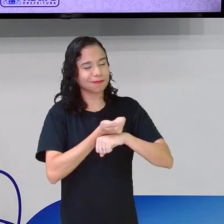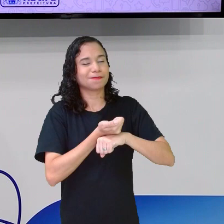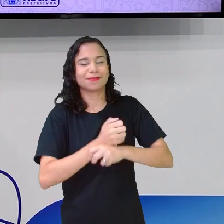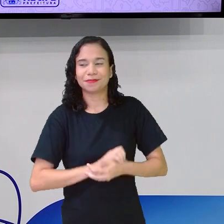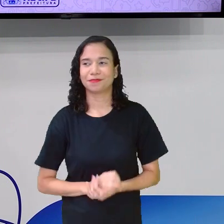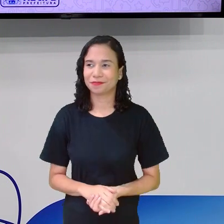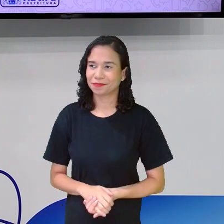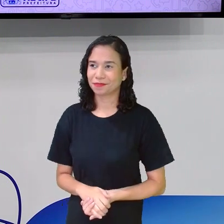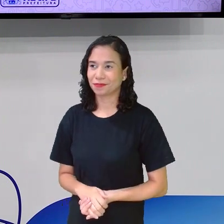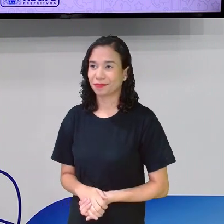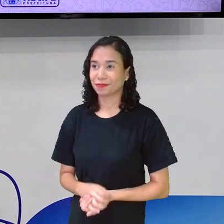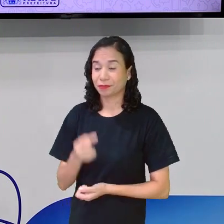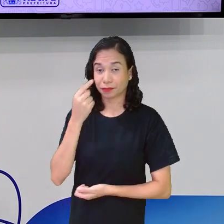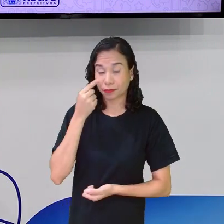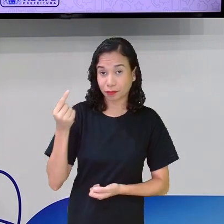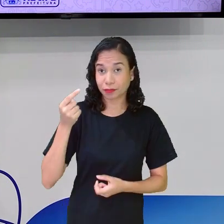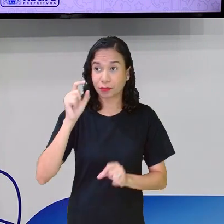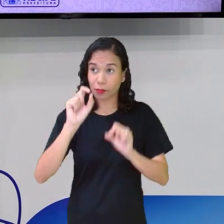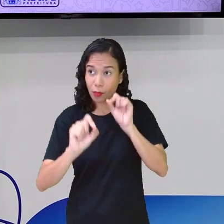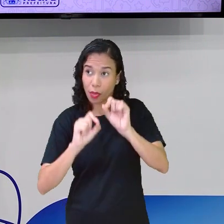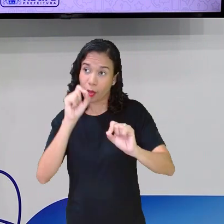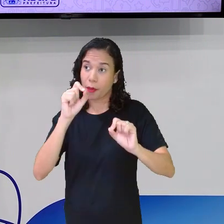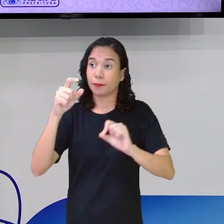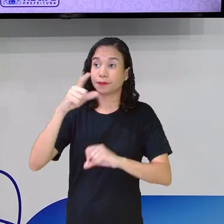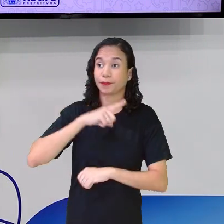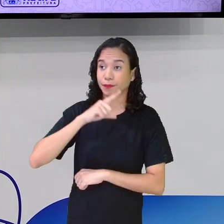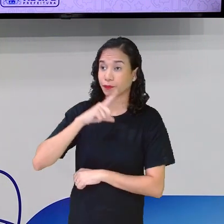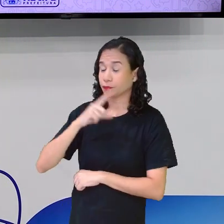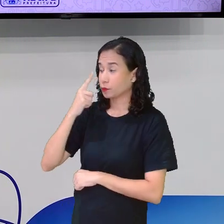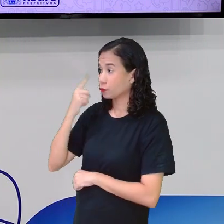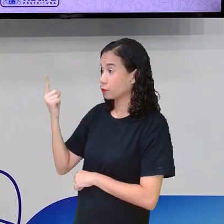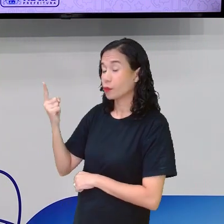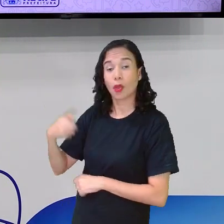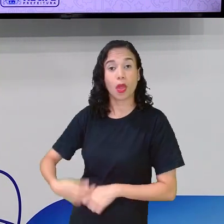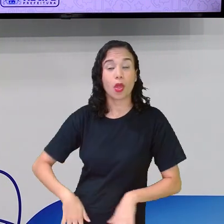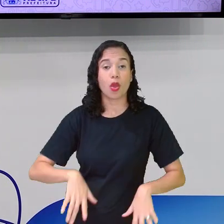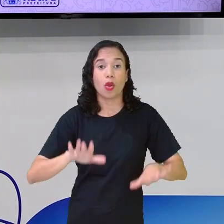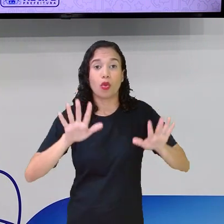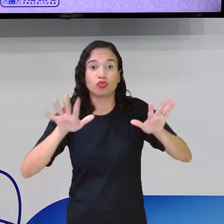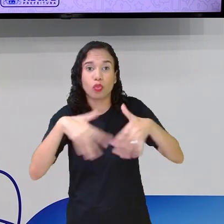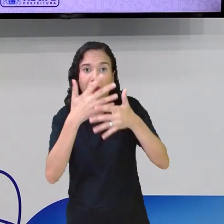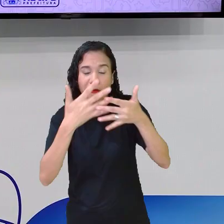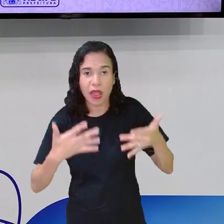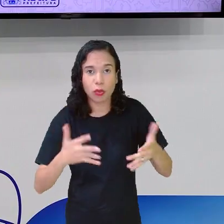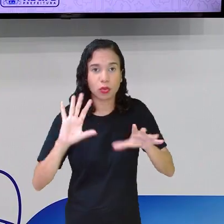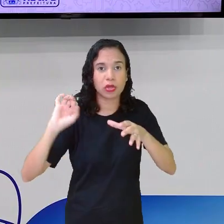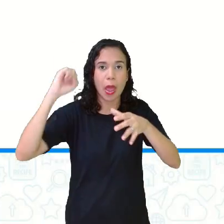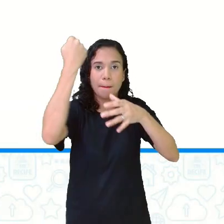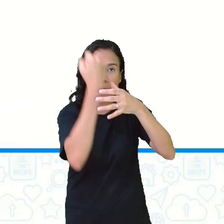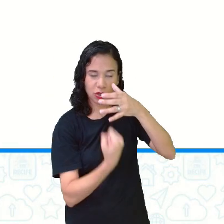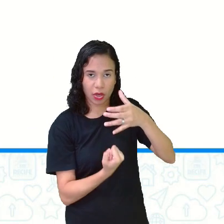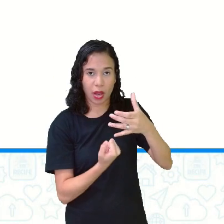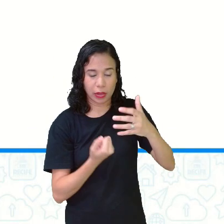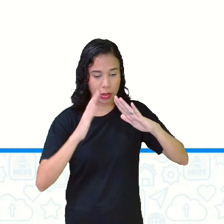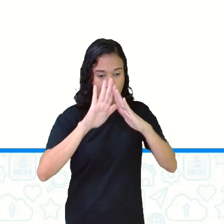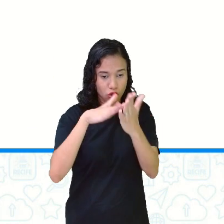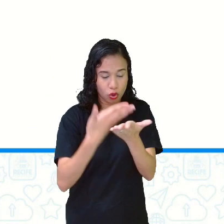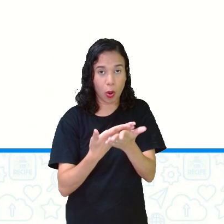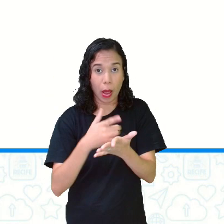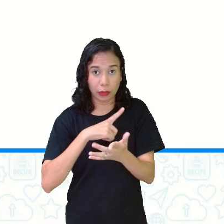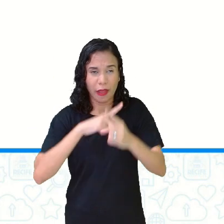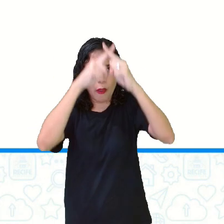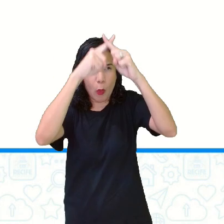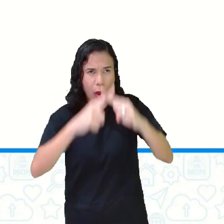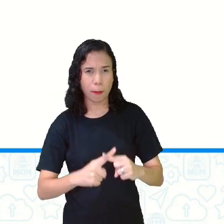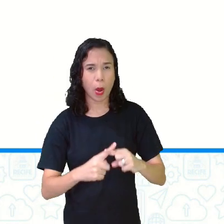muito bem. Aqui eu tenho, no campeonato de basquete organizado pela Escola C, os